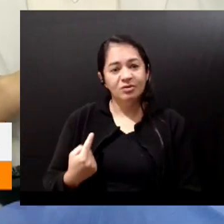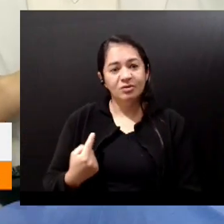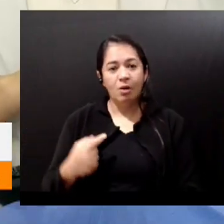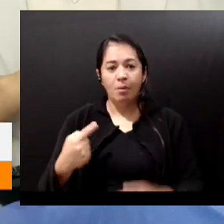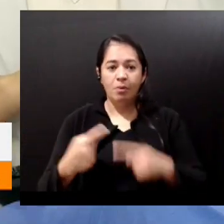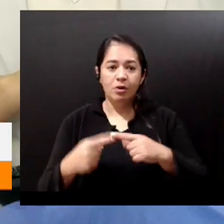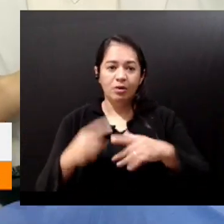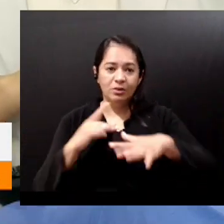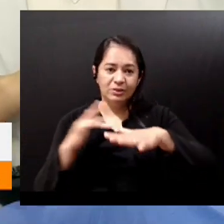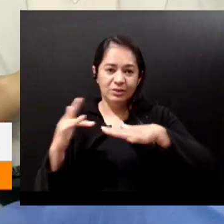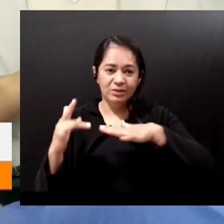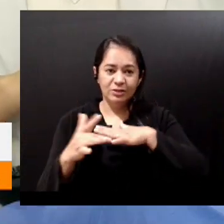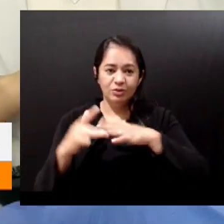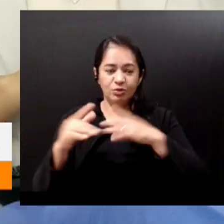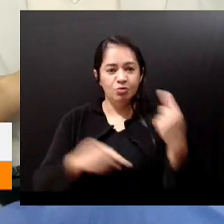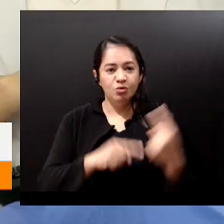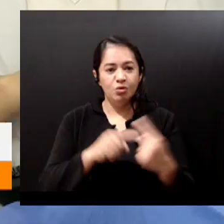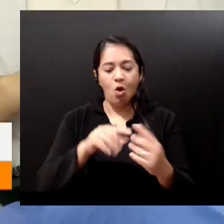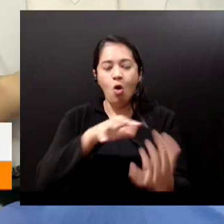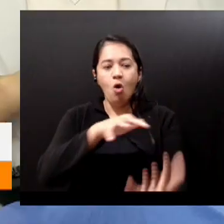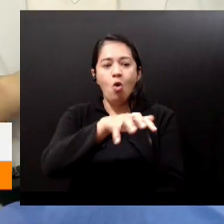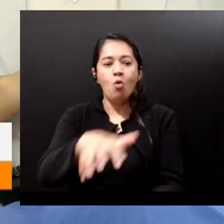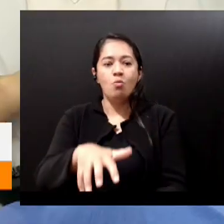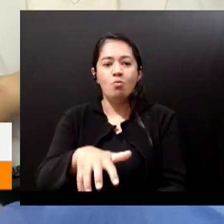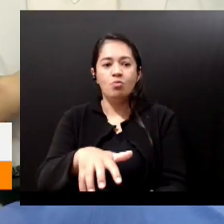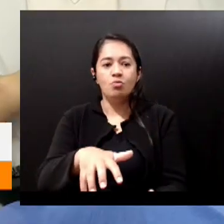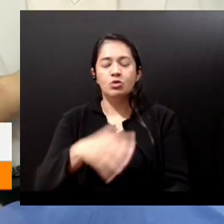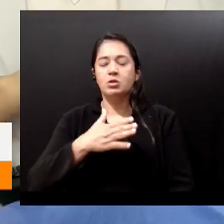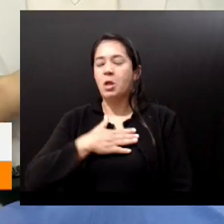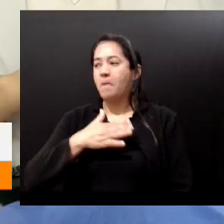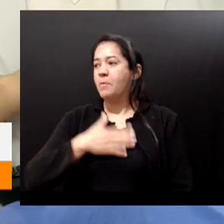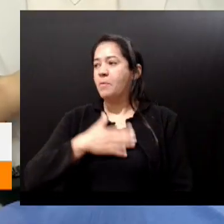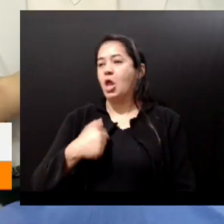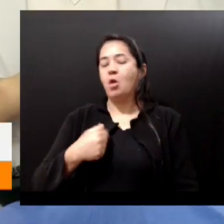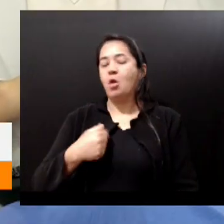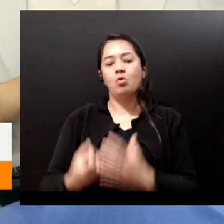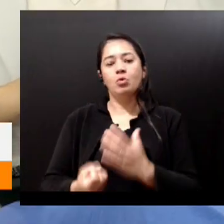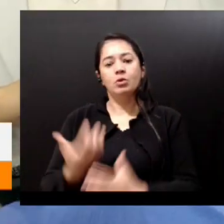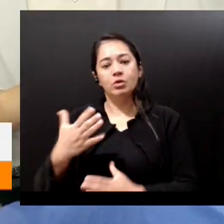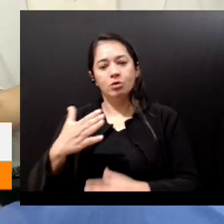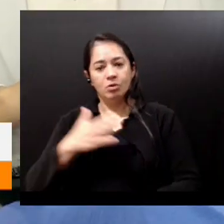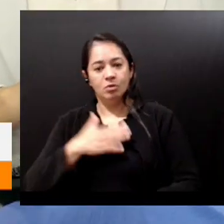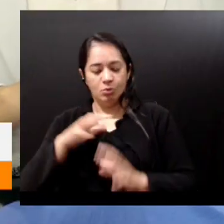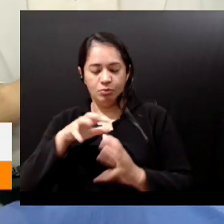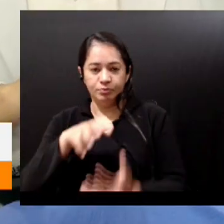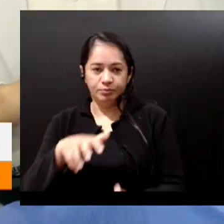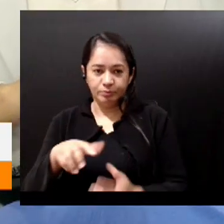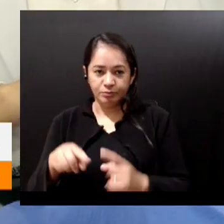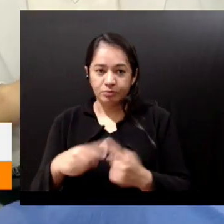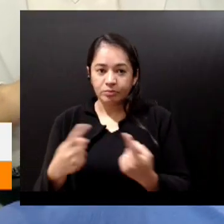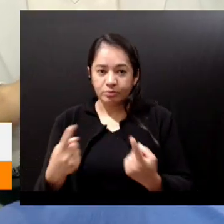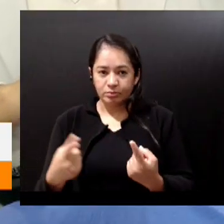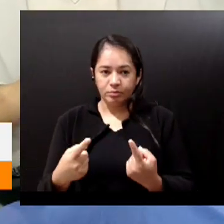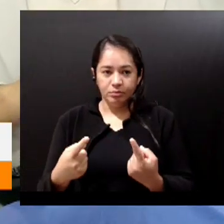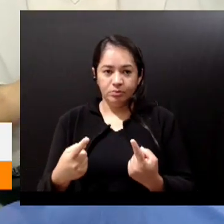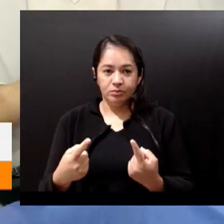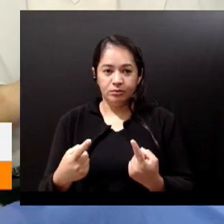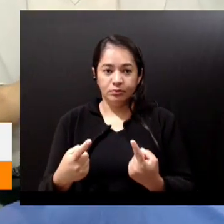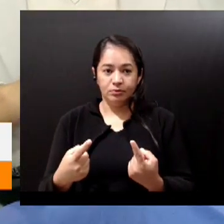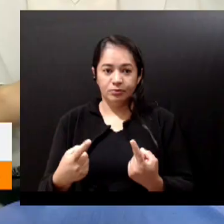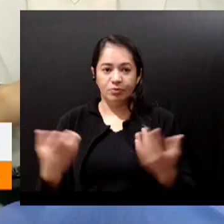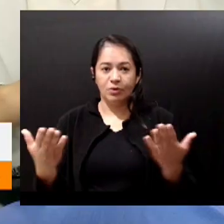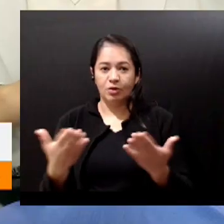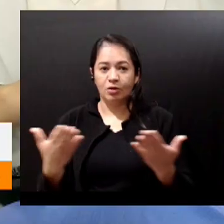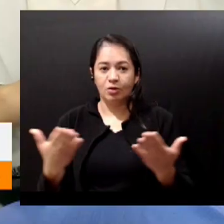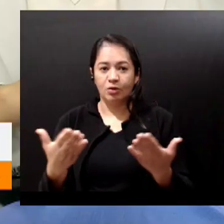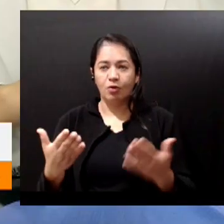o mundo é a extensão do meu ego, então eu crio o meu mundo. Haja vista a questão do que tem o Jamil Silva, um grande filósofo brasileiro,